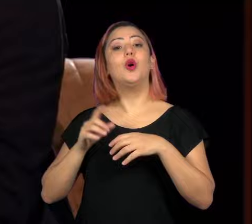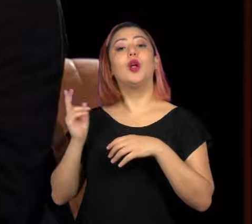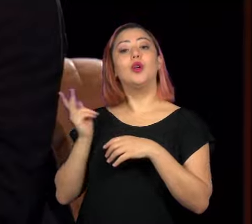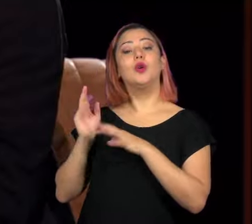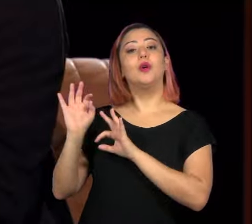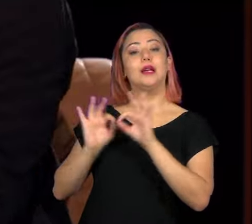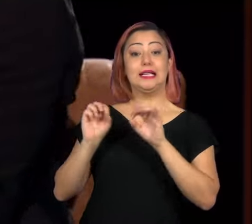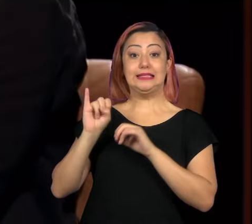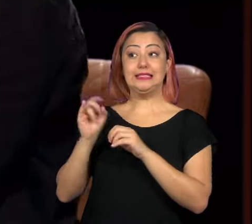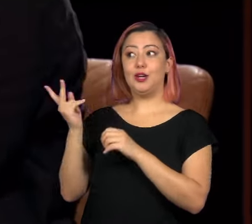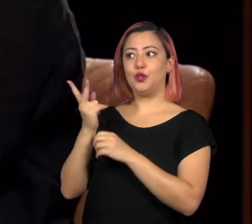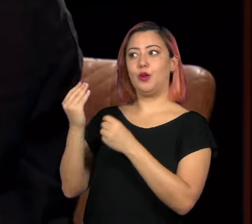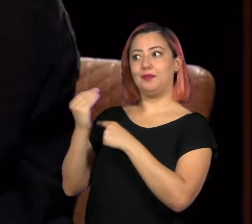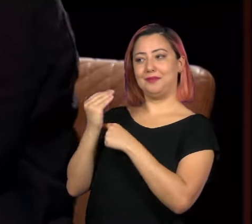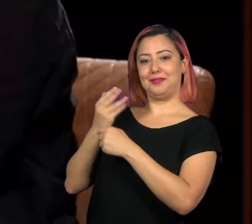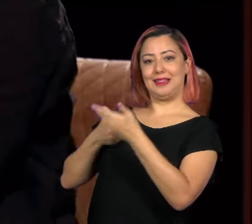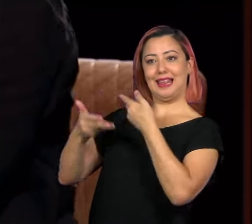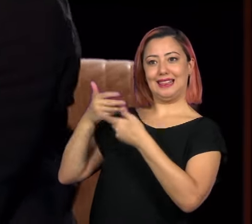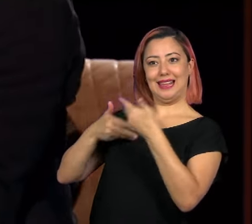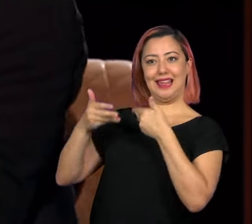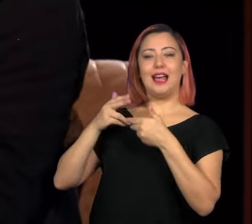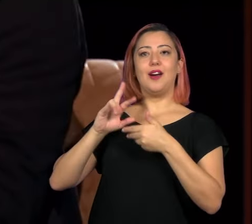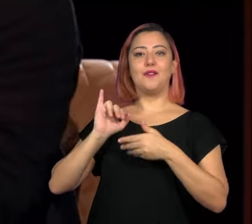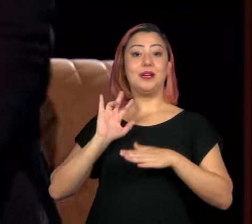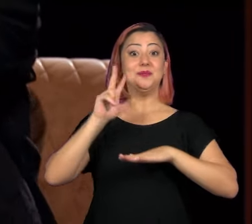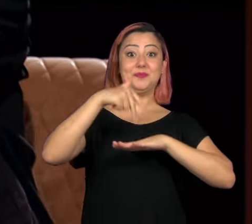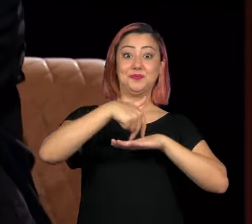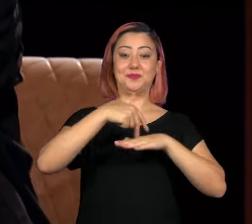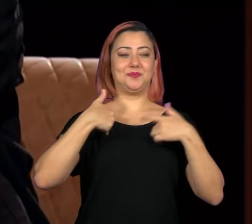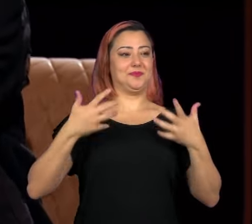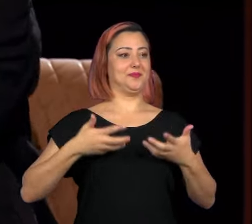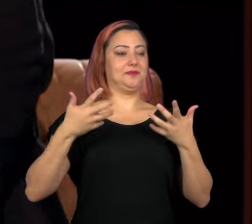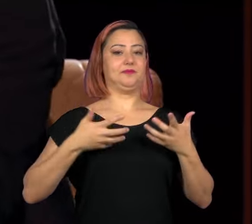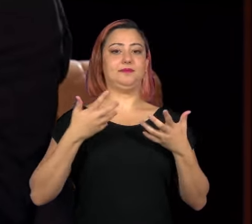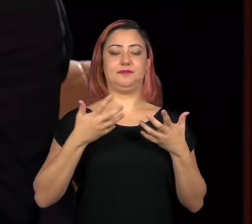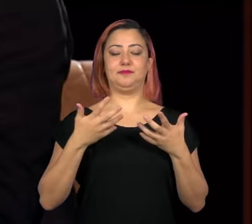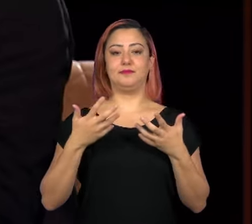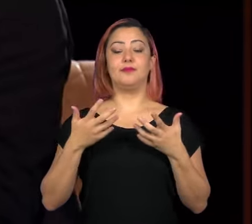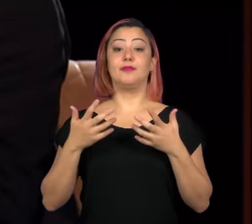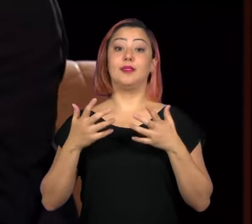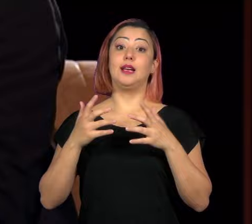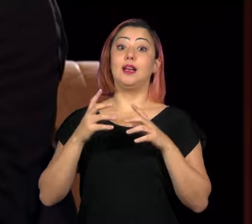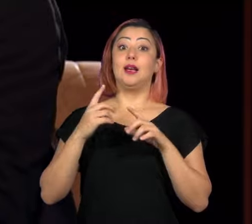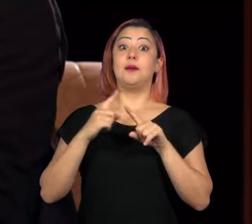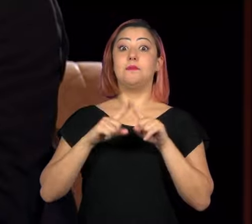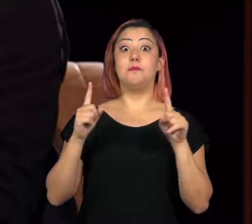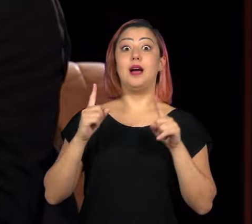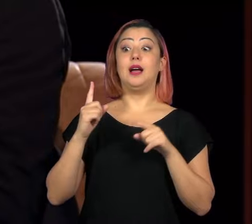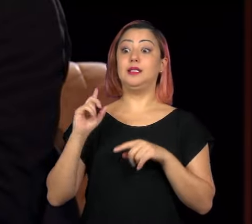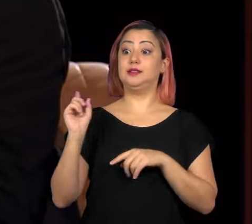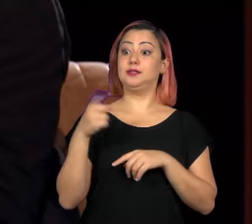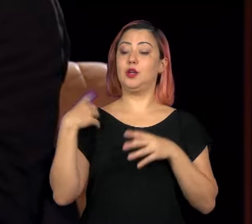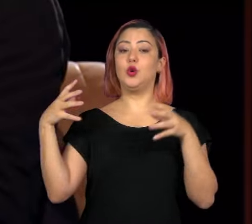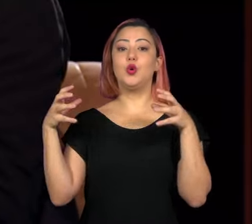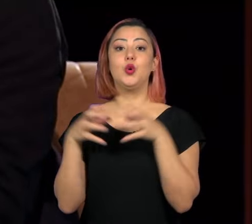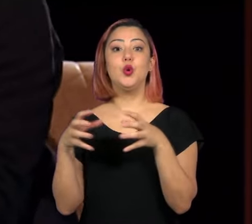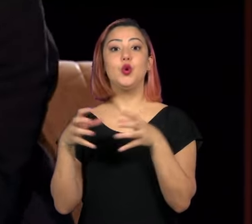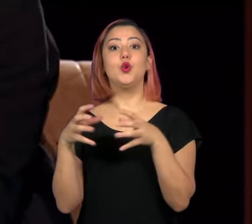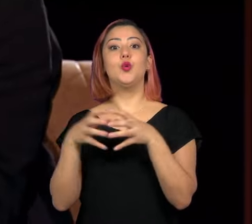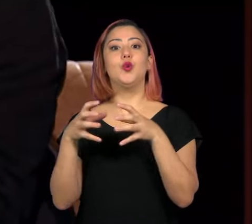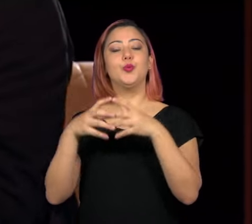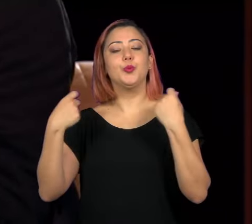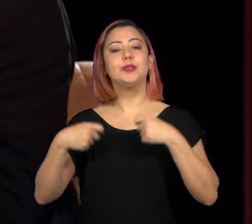me tratar bem, a coisa vai ficar muito boa e ele não vai morrer na praia com uma interpretação irregular ou pífia.